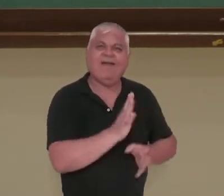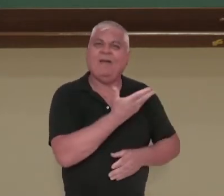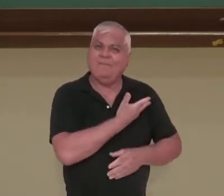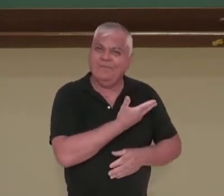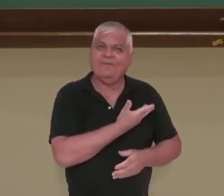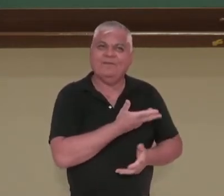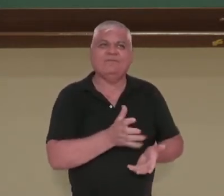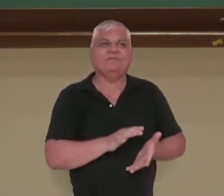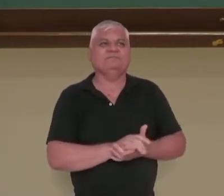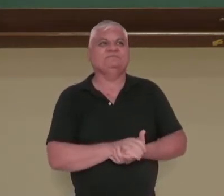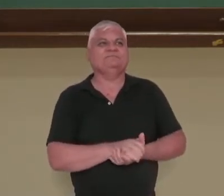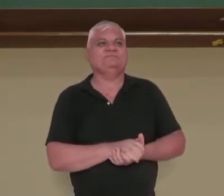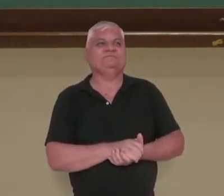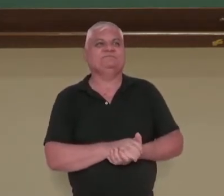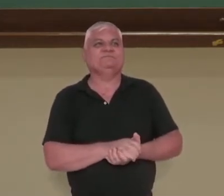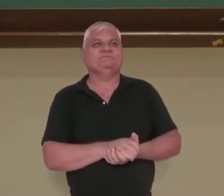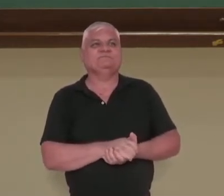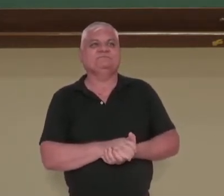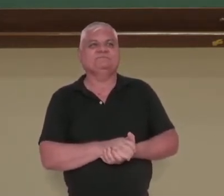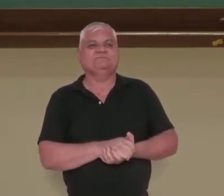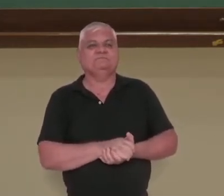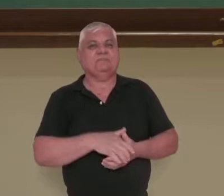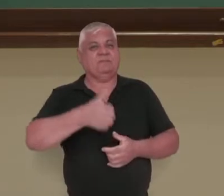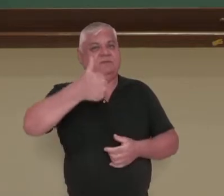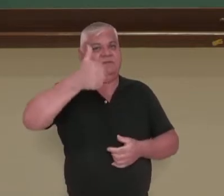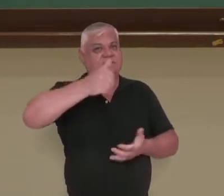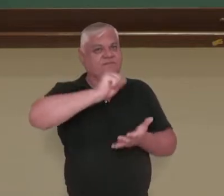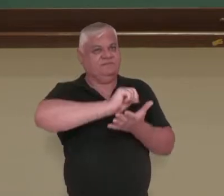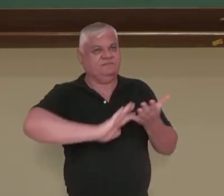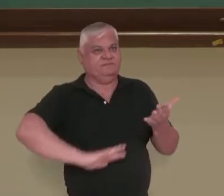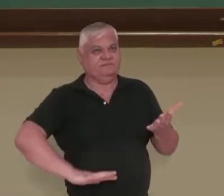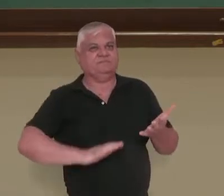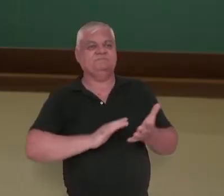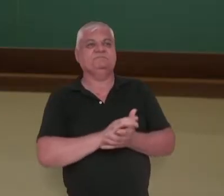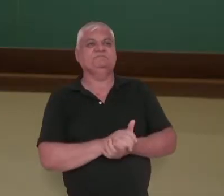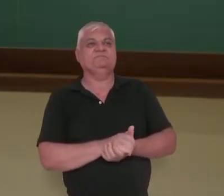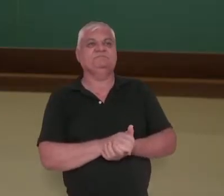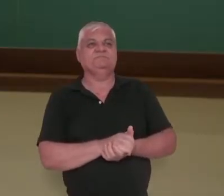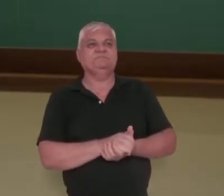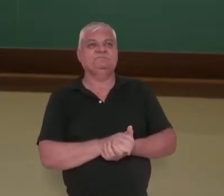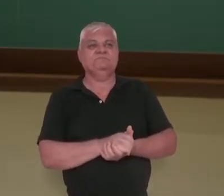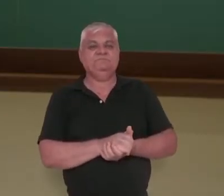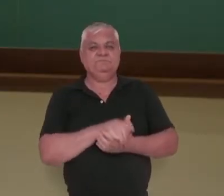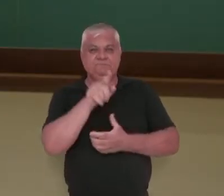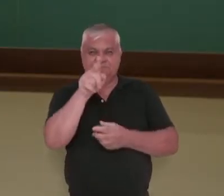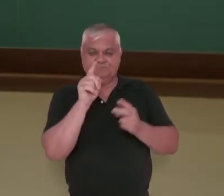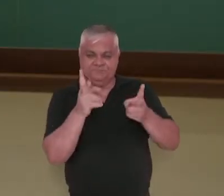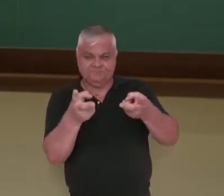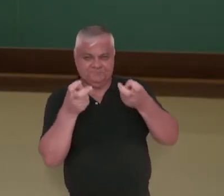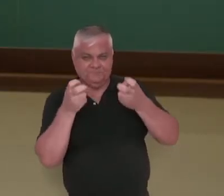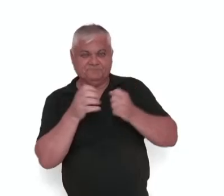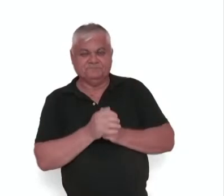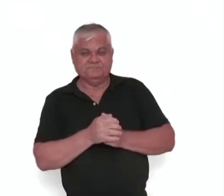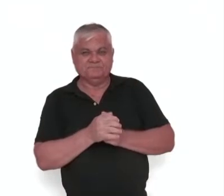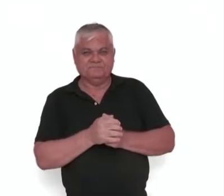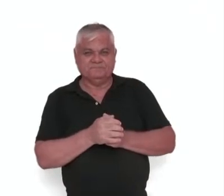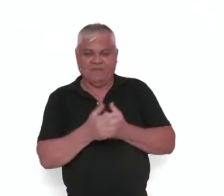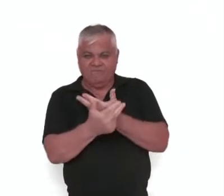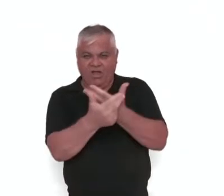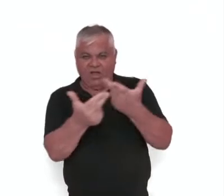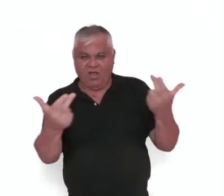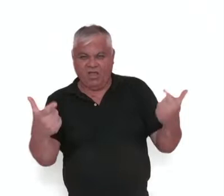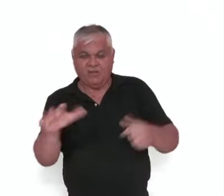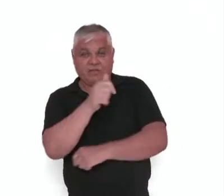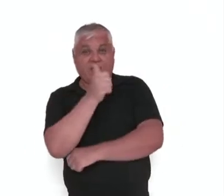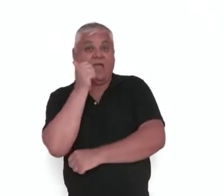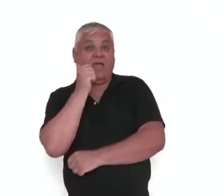colegas. Vamos para a nossa primeira atividade, então. Você já observou que muitos estudantes se